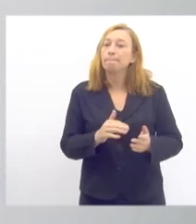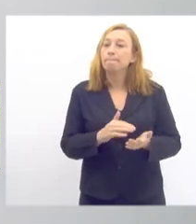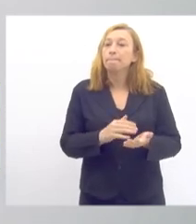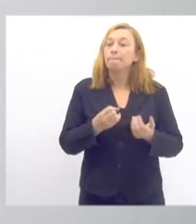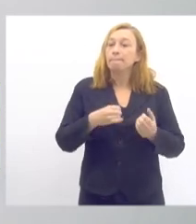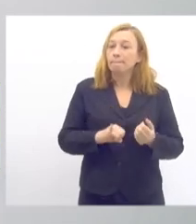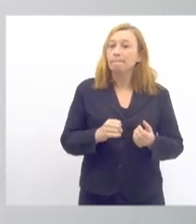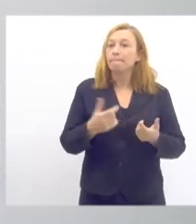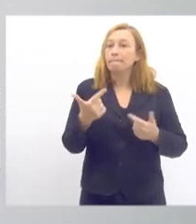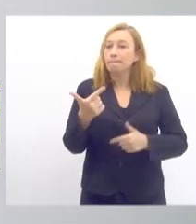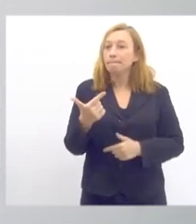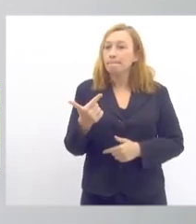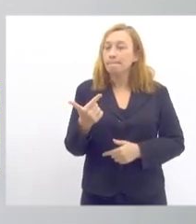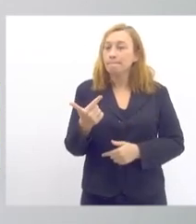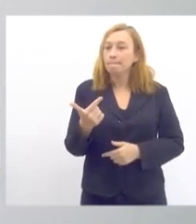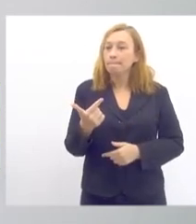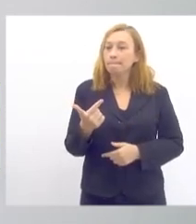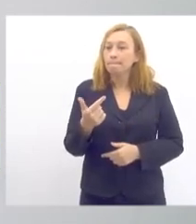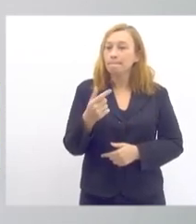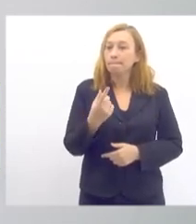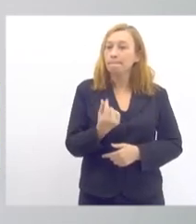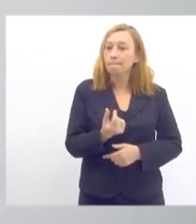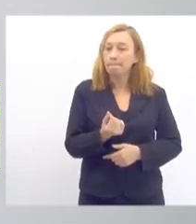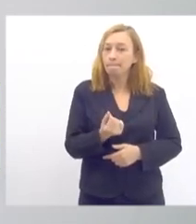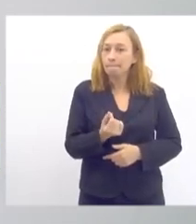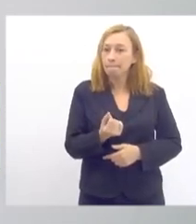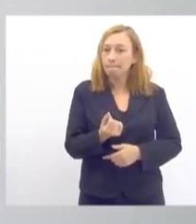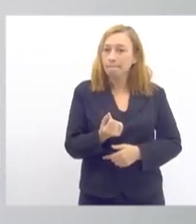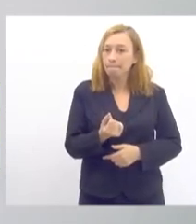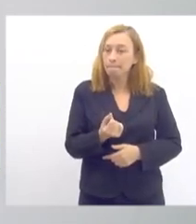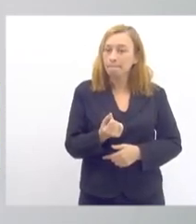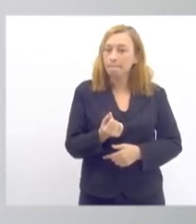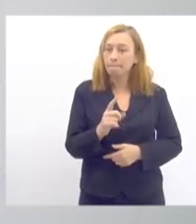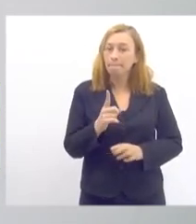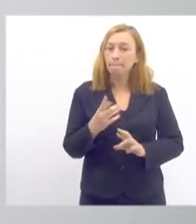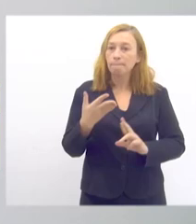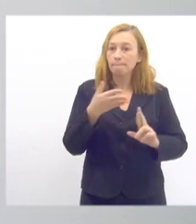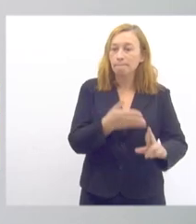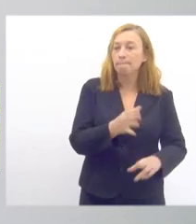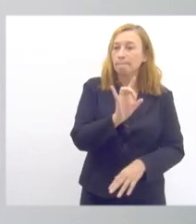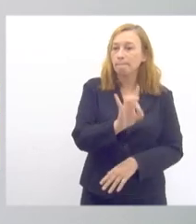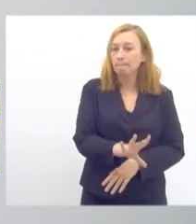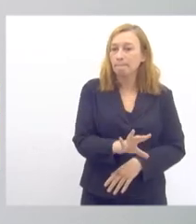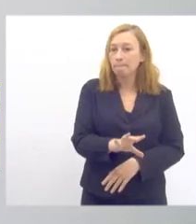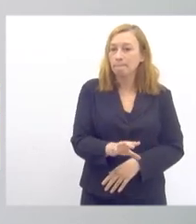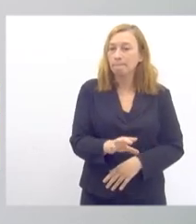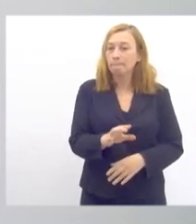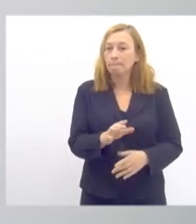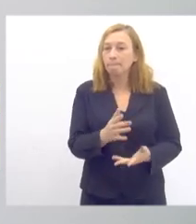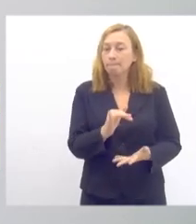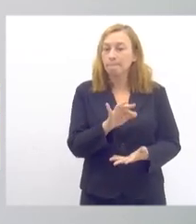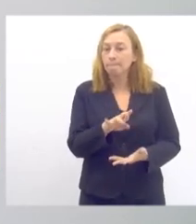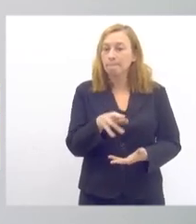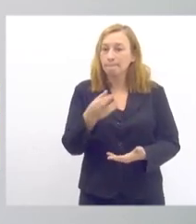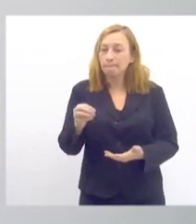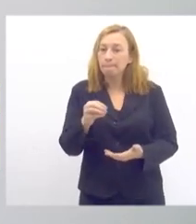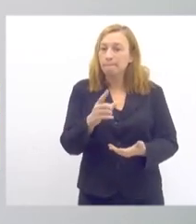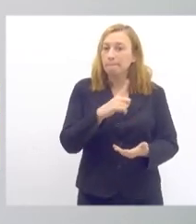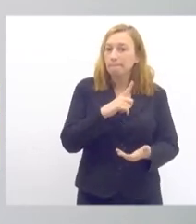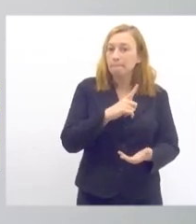essa segunda, se a taxa de emissão ela não se refere somente, né, à impressão, ela tem um